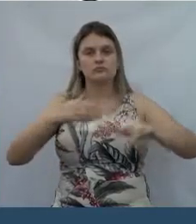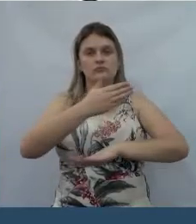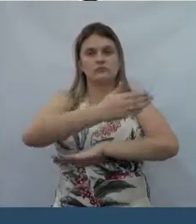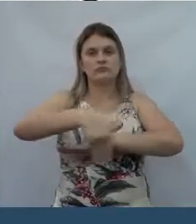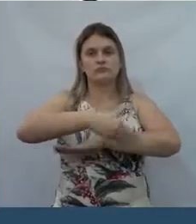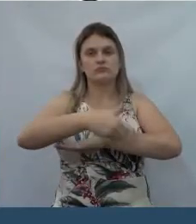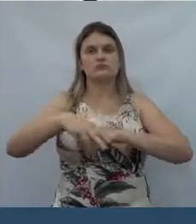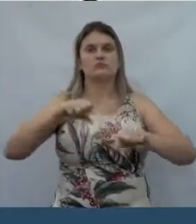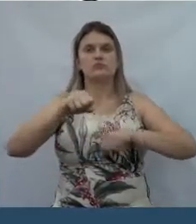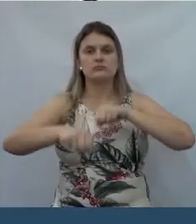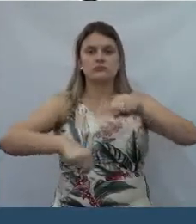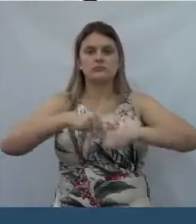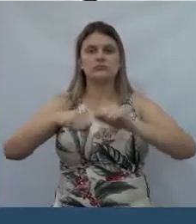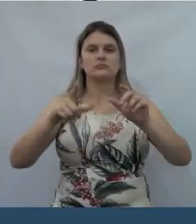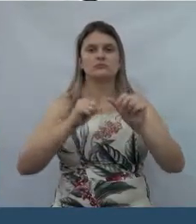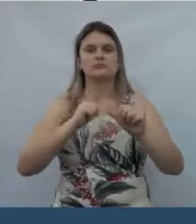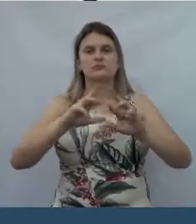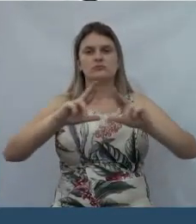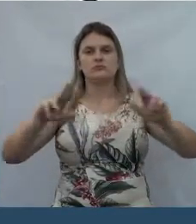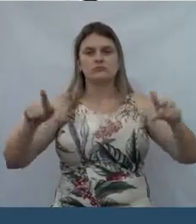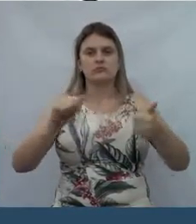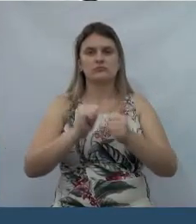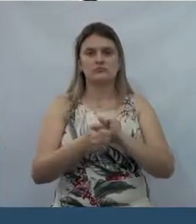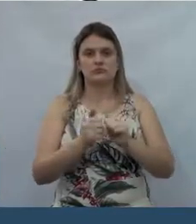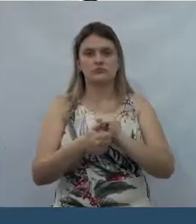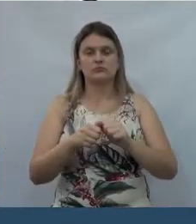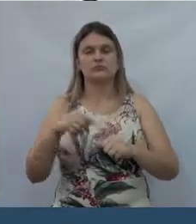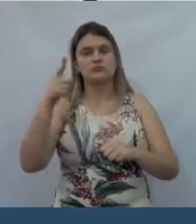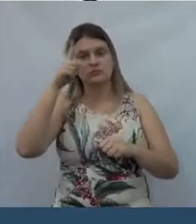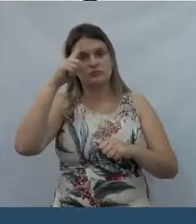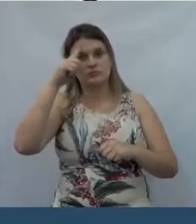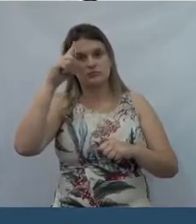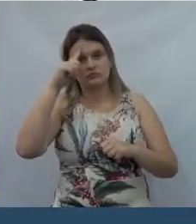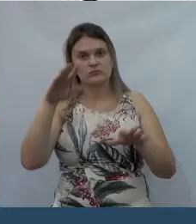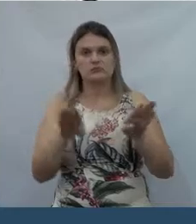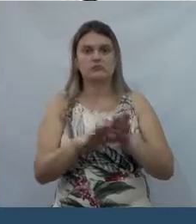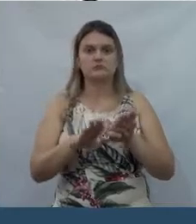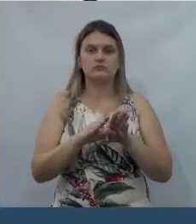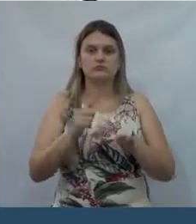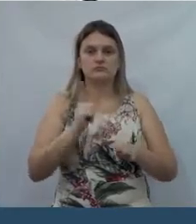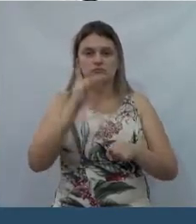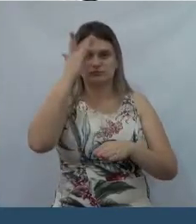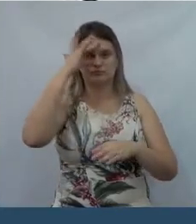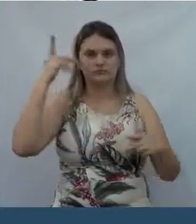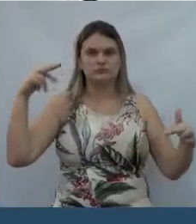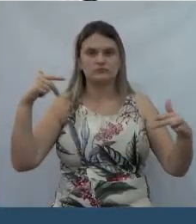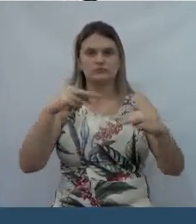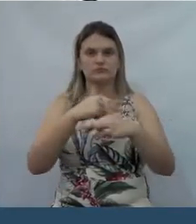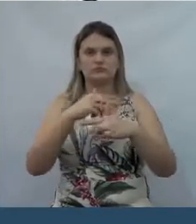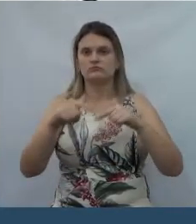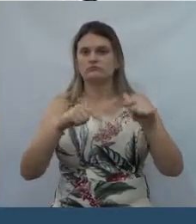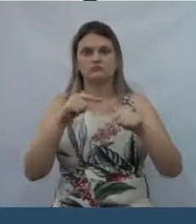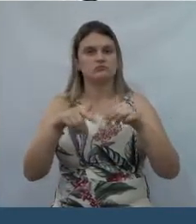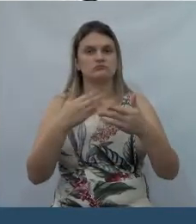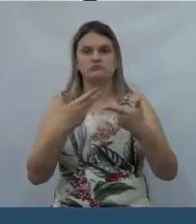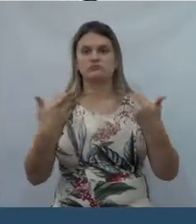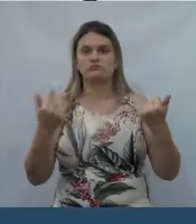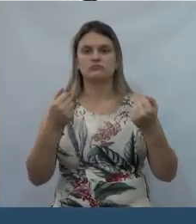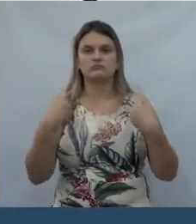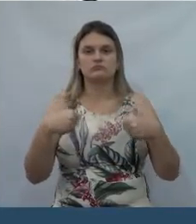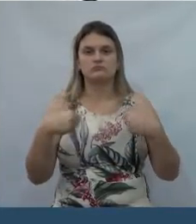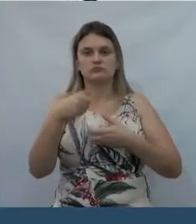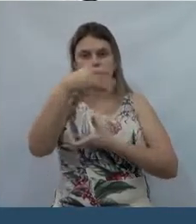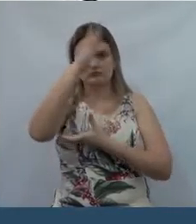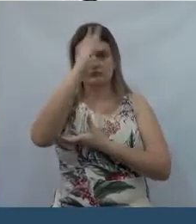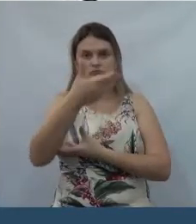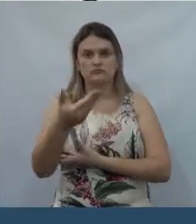ruas, ciclismos e tantas outras coisas. E no dia a dia mesmo, quantas pessoas que necessitam do atendimento do Corpo